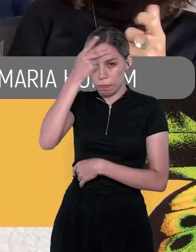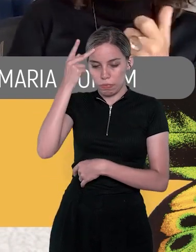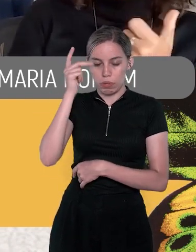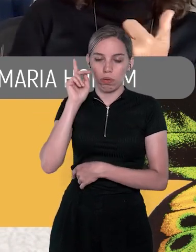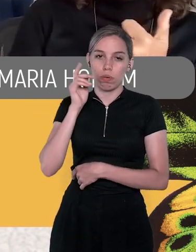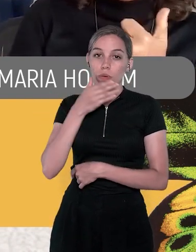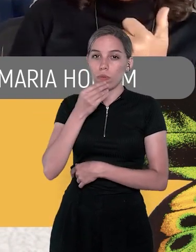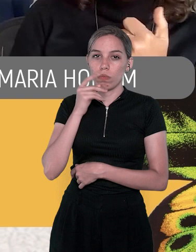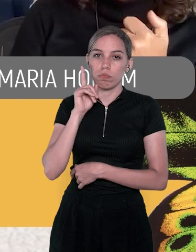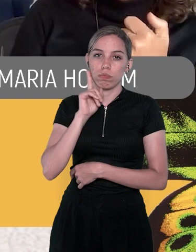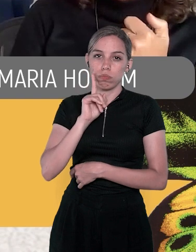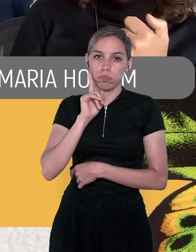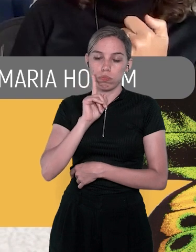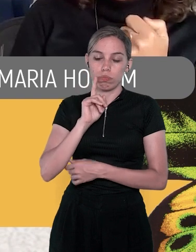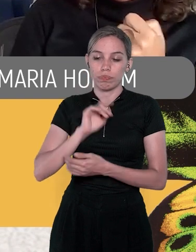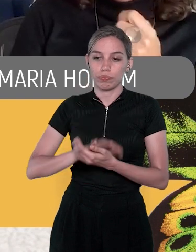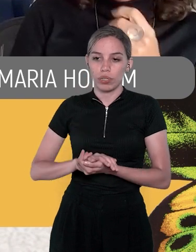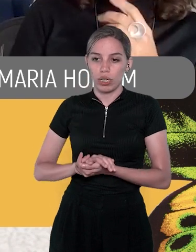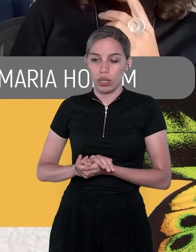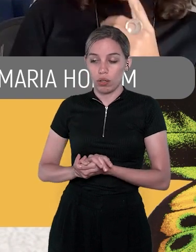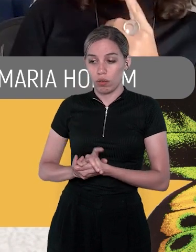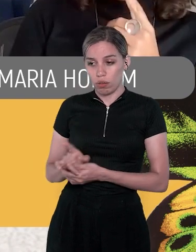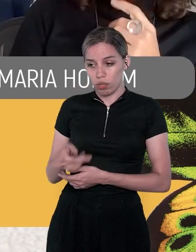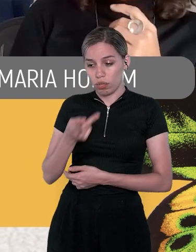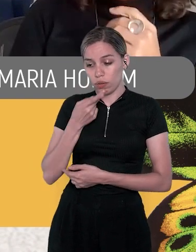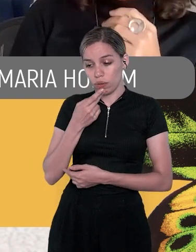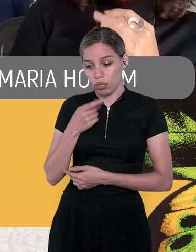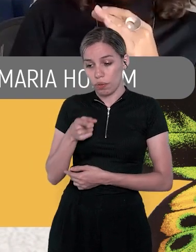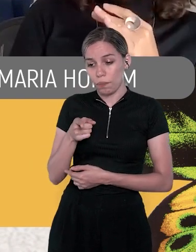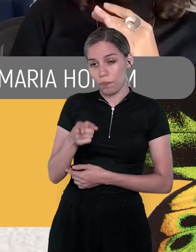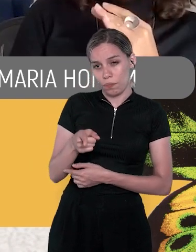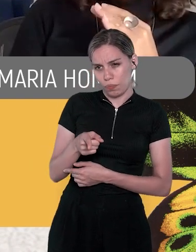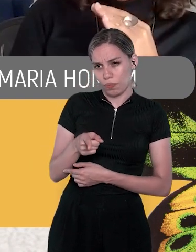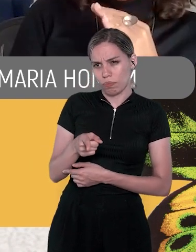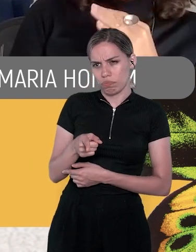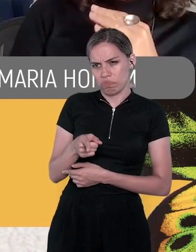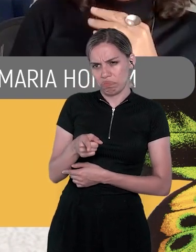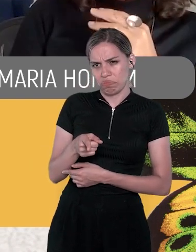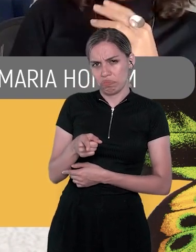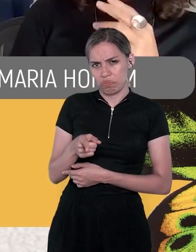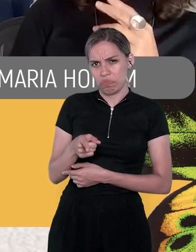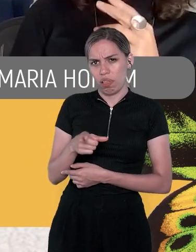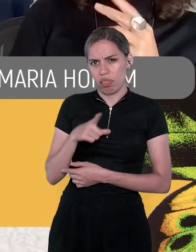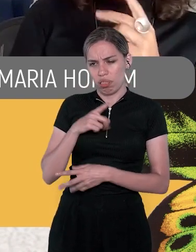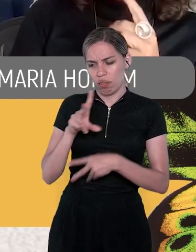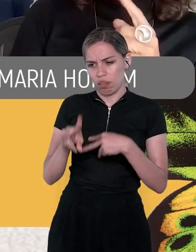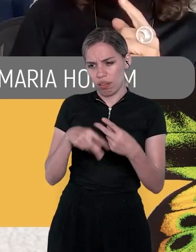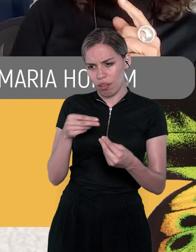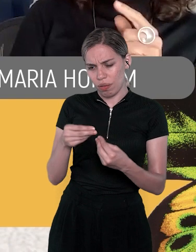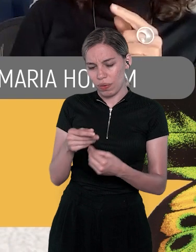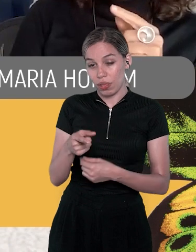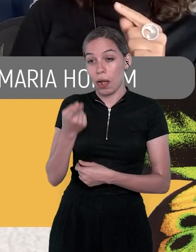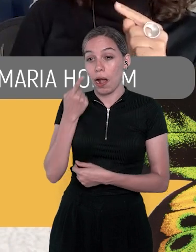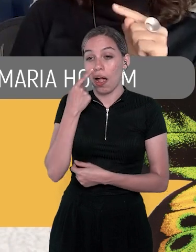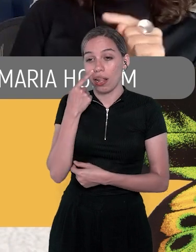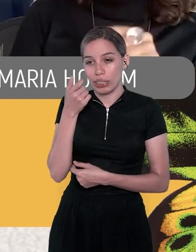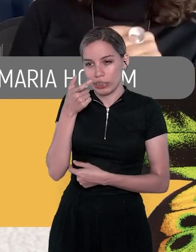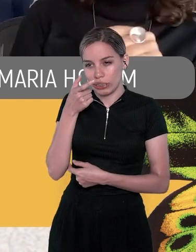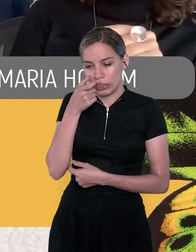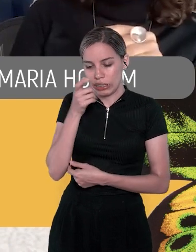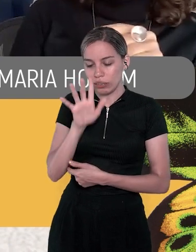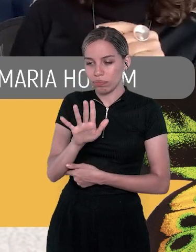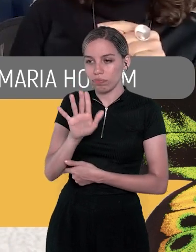foro privilegiado. E aí eu falei para ele, olha só que interessante a